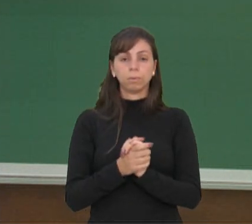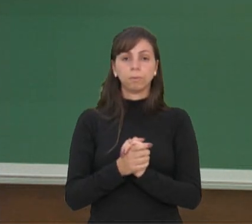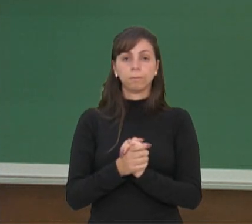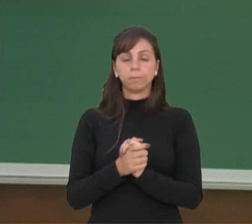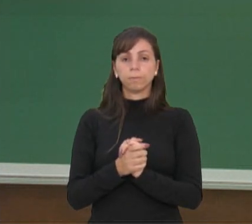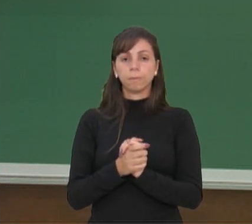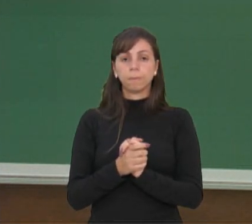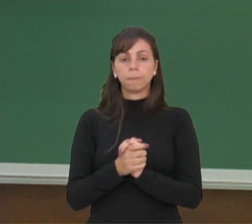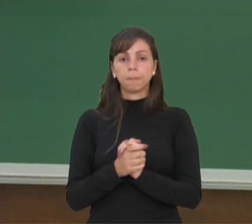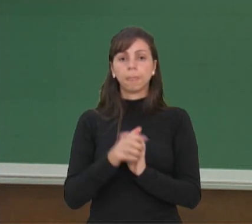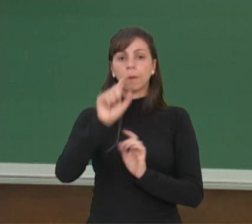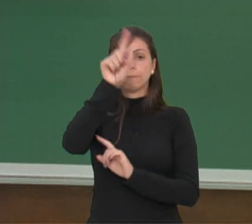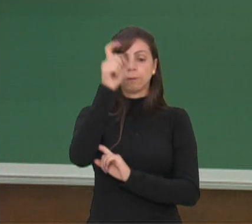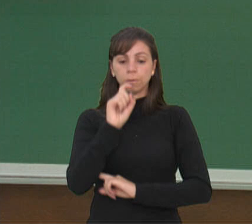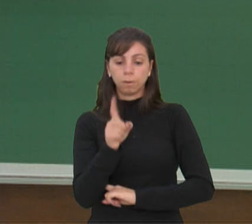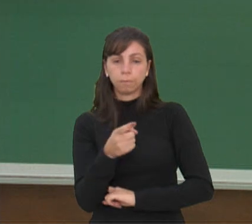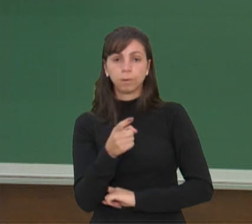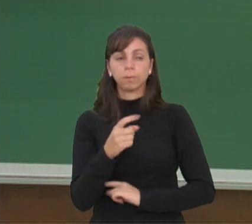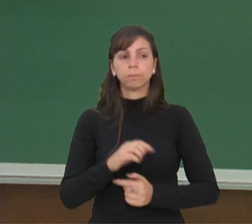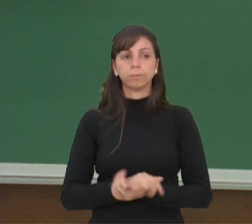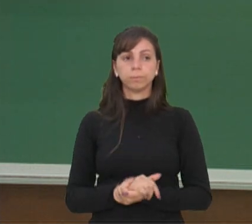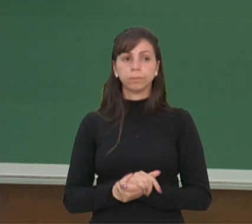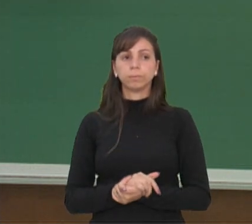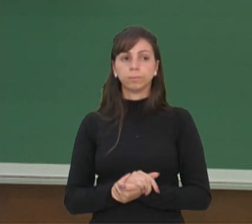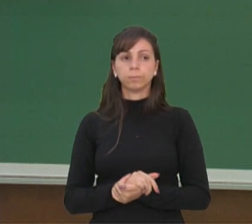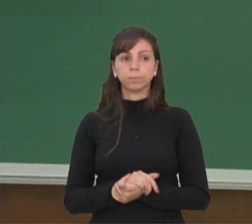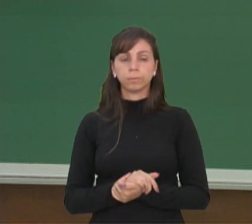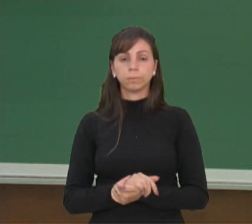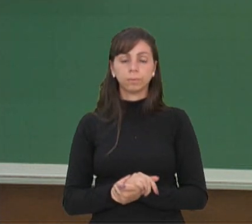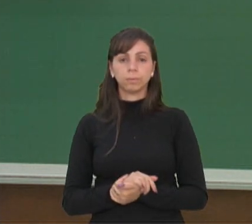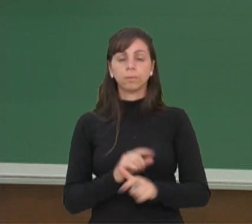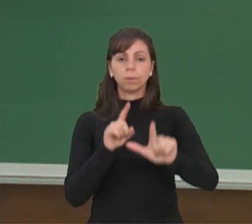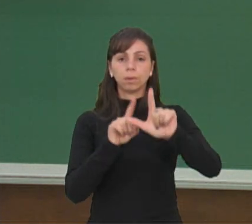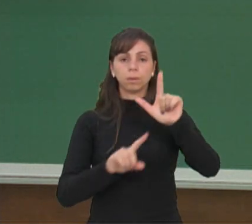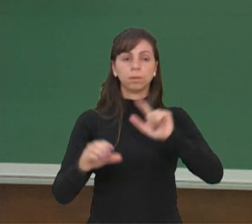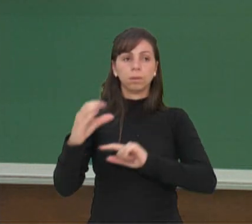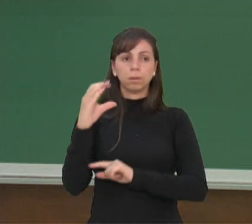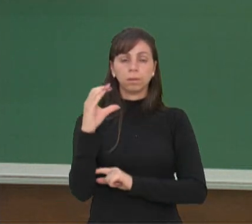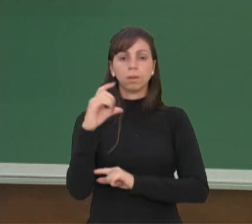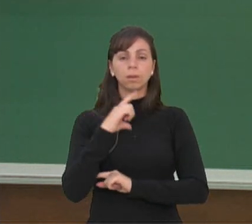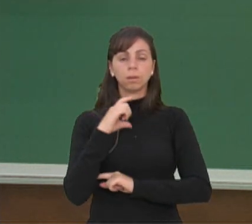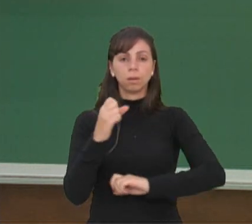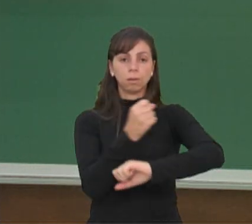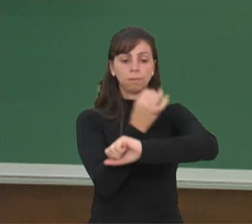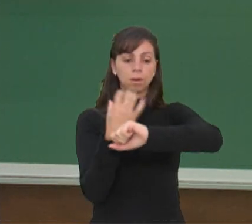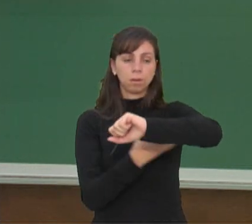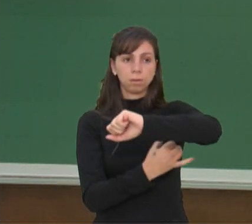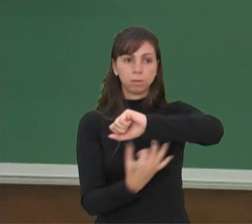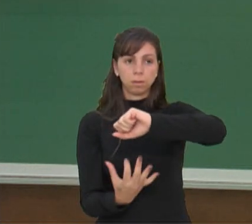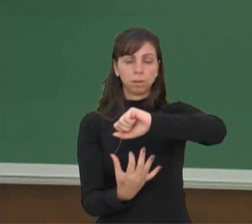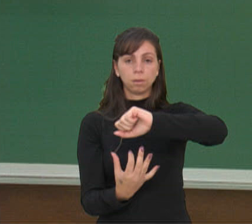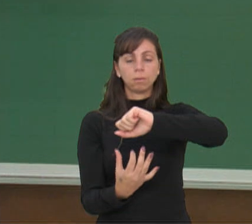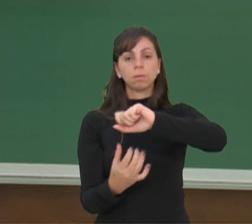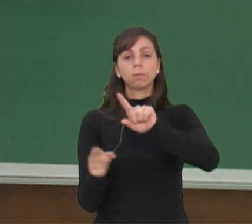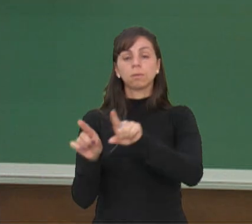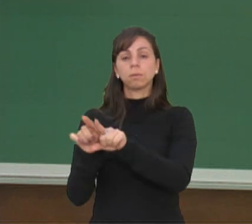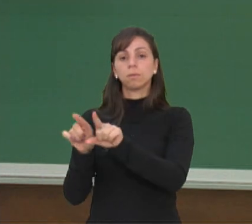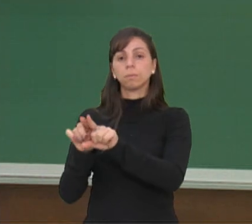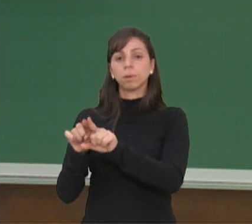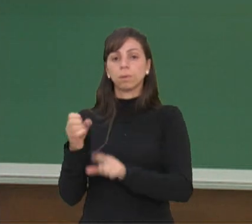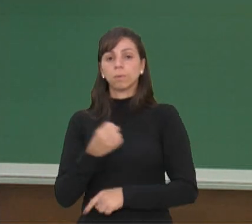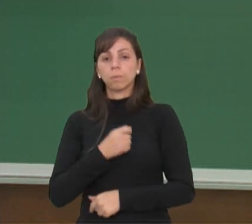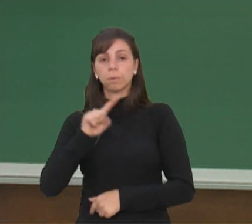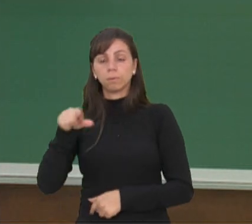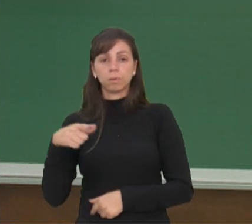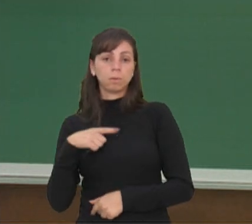vírgula. E aqui você tem uma fração e um número decimal. Você vai ter que decidir, ou transforma tudo para decimal ou transforma